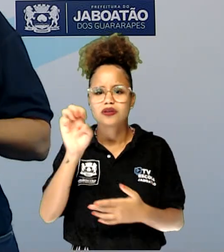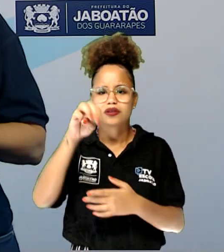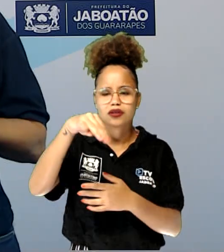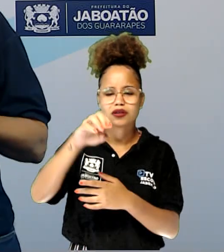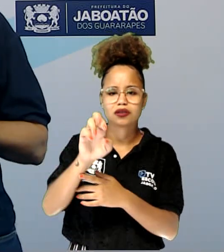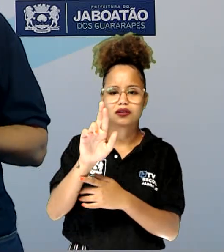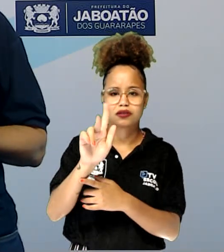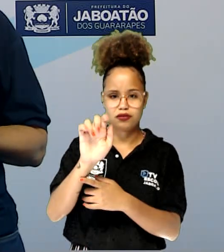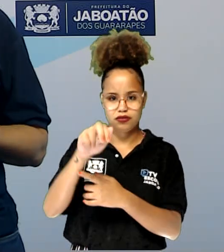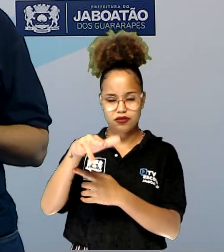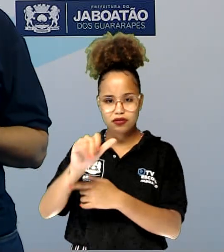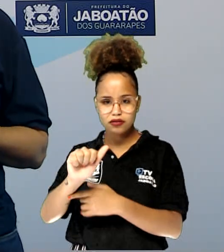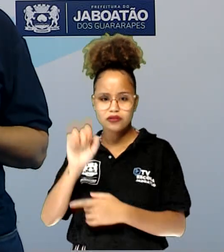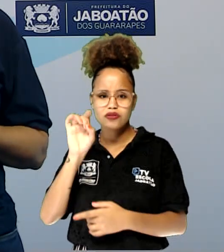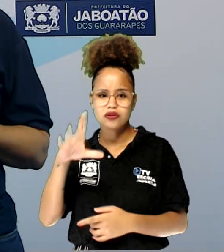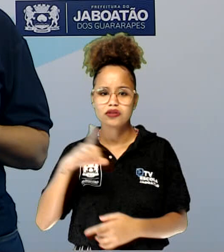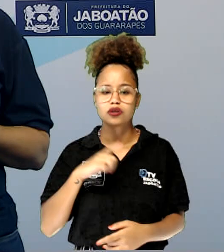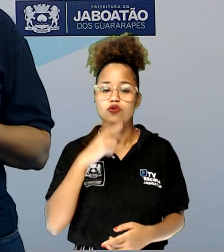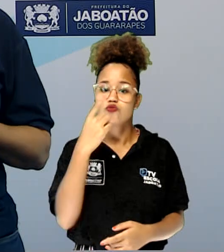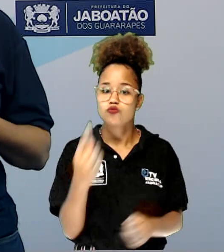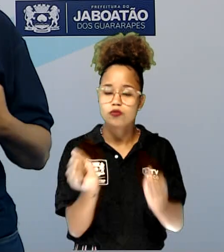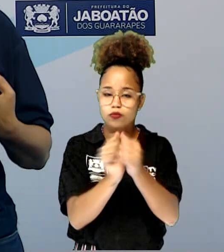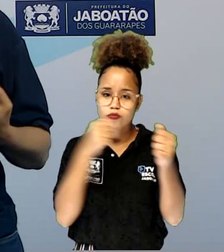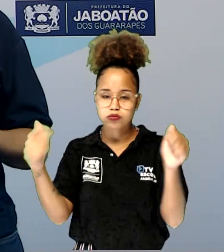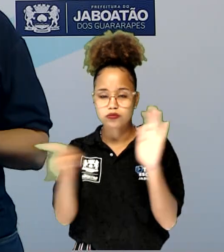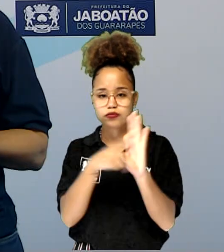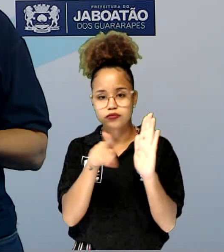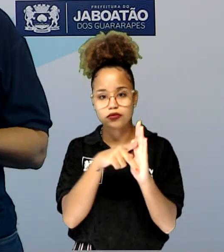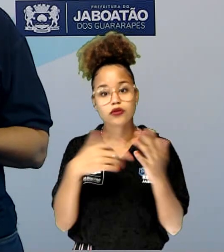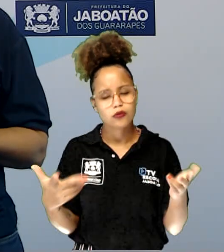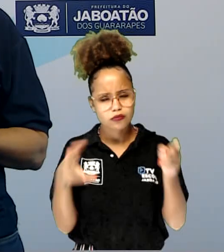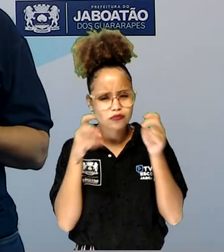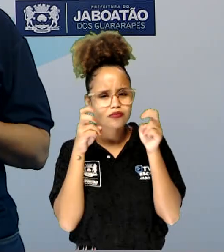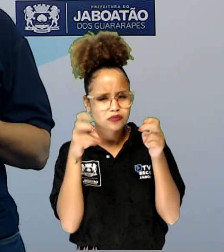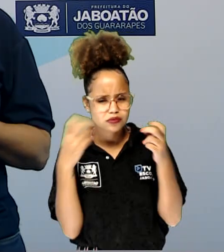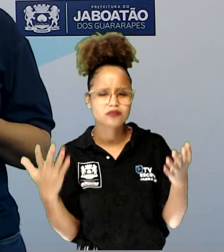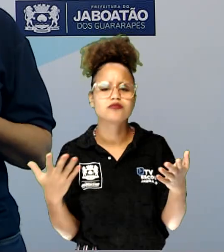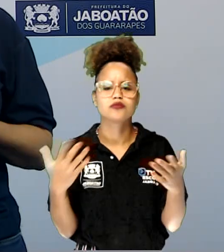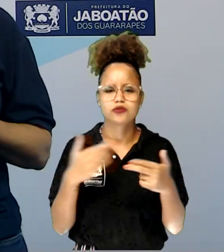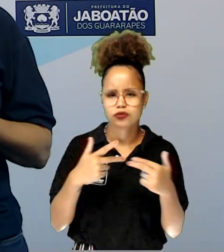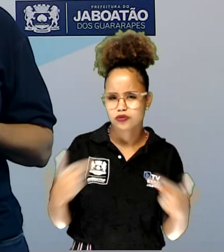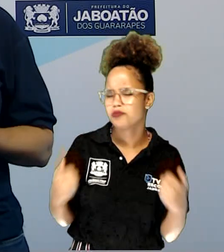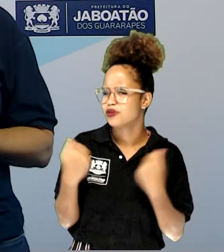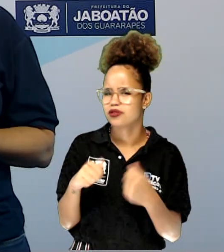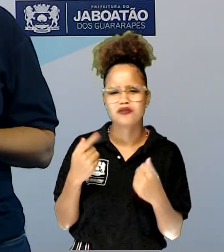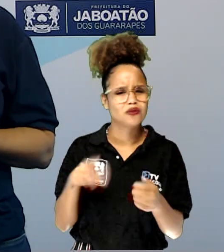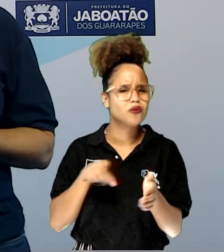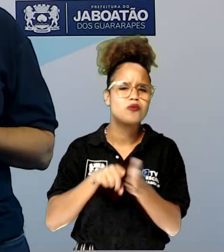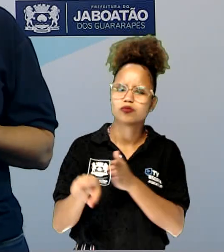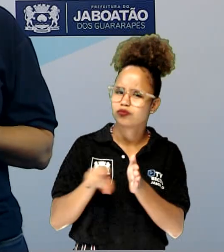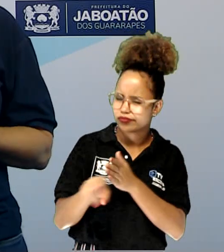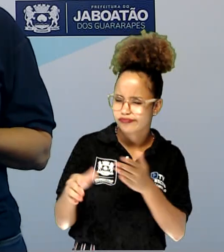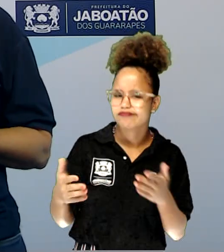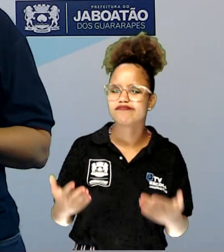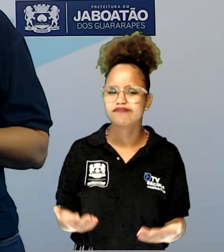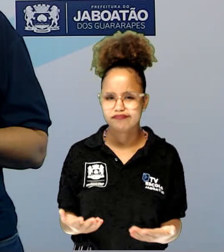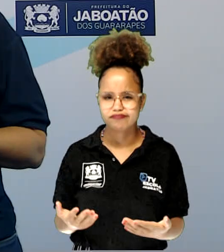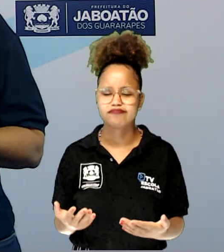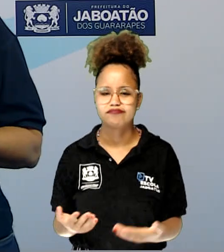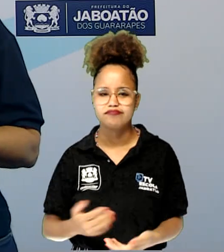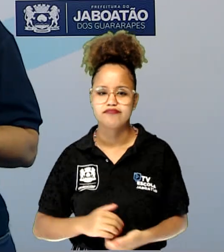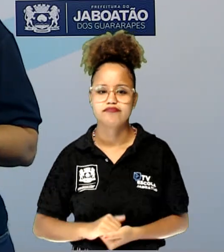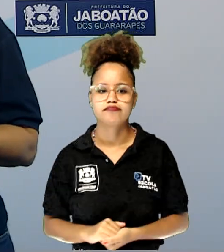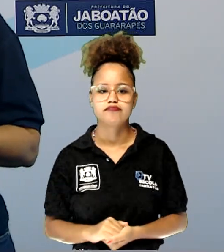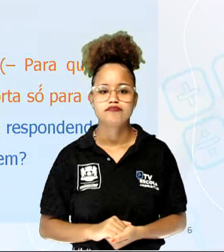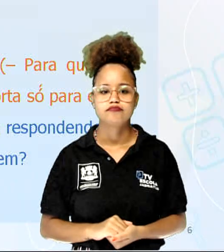porta só para ela? Então, perceba essas questões que não precisava ser essas perguntas tão